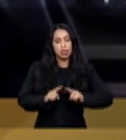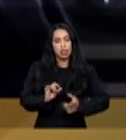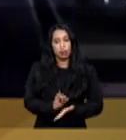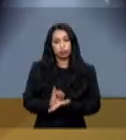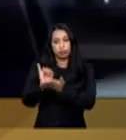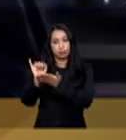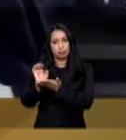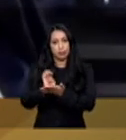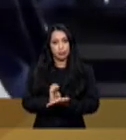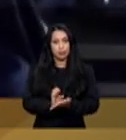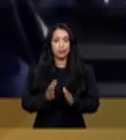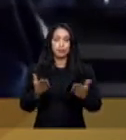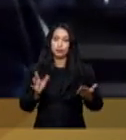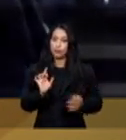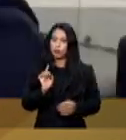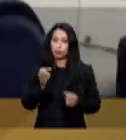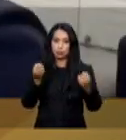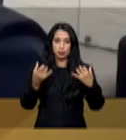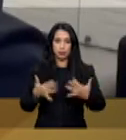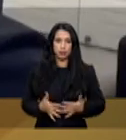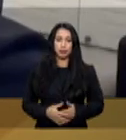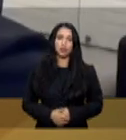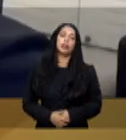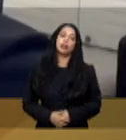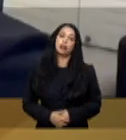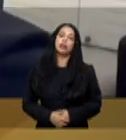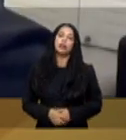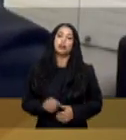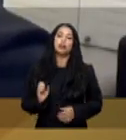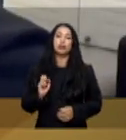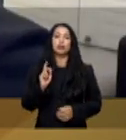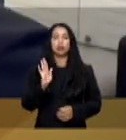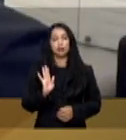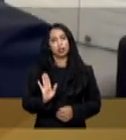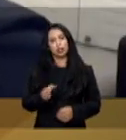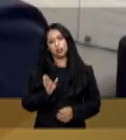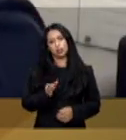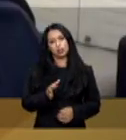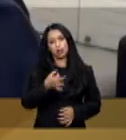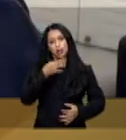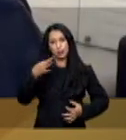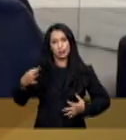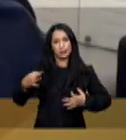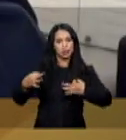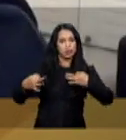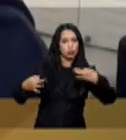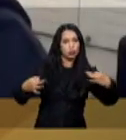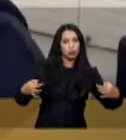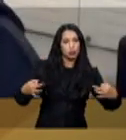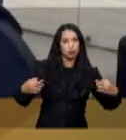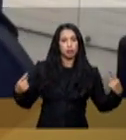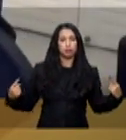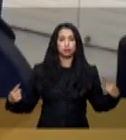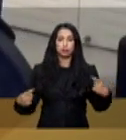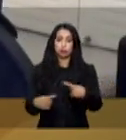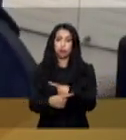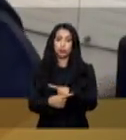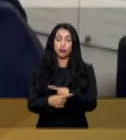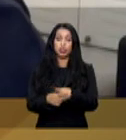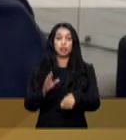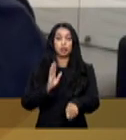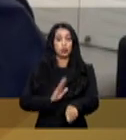contrabando. Tá bem. Então, já ouvi as duas posições divergentes, tendo em